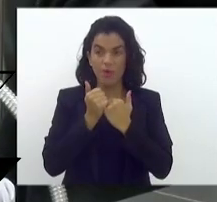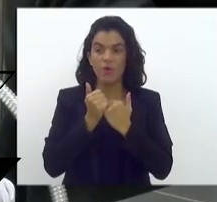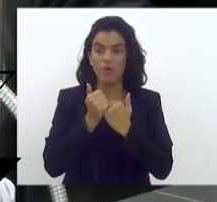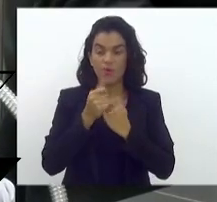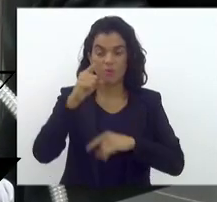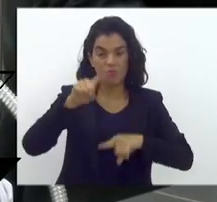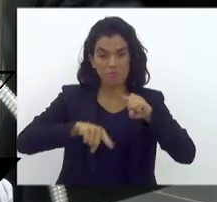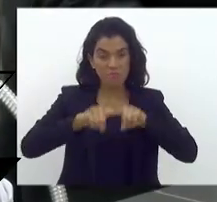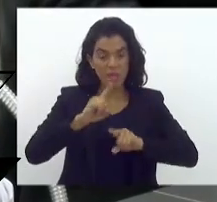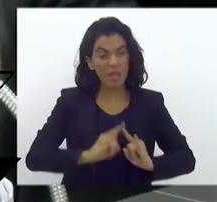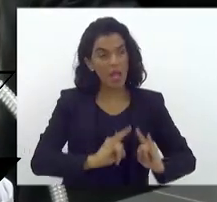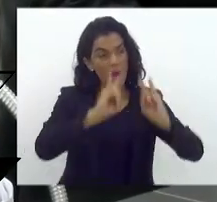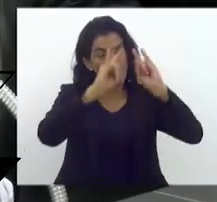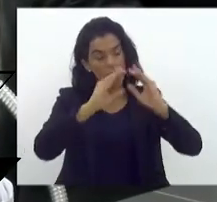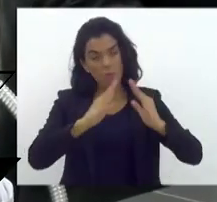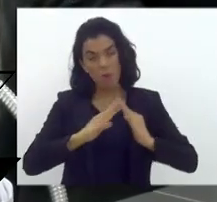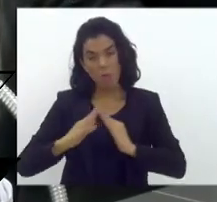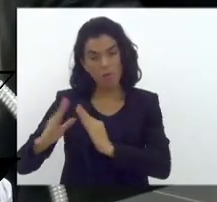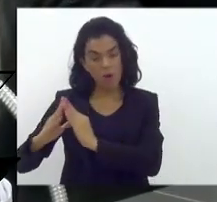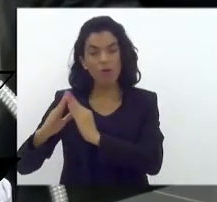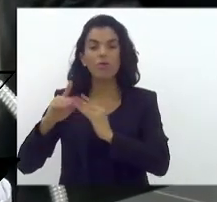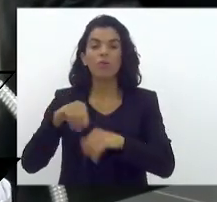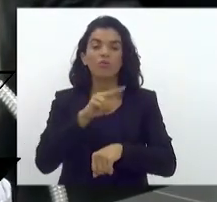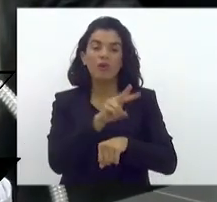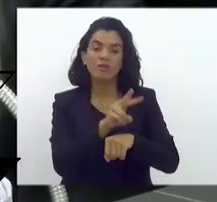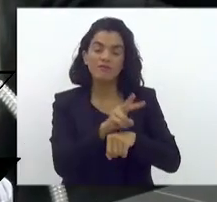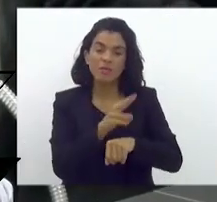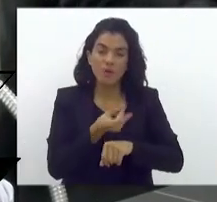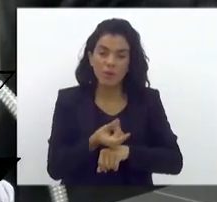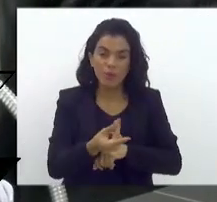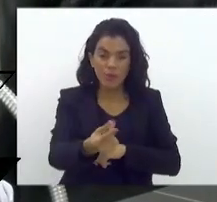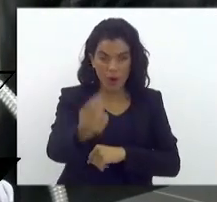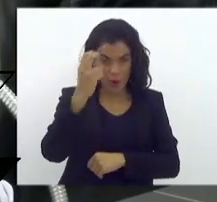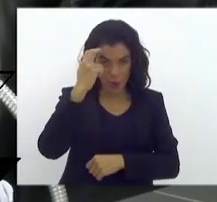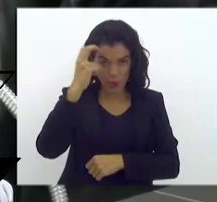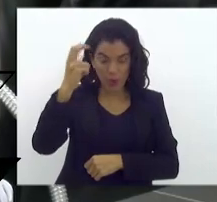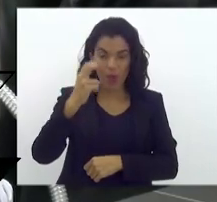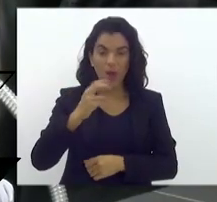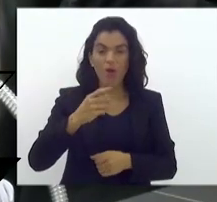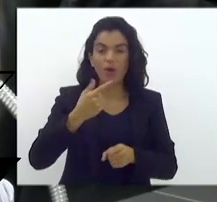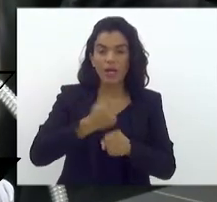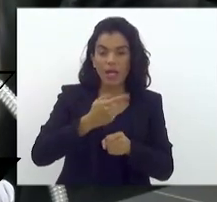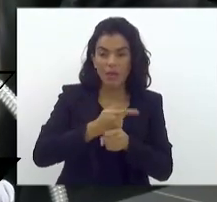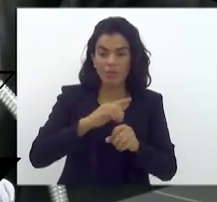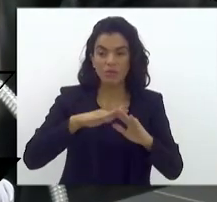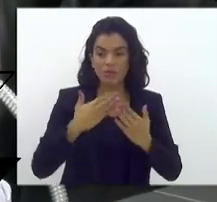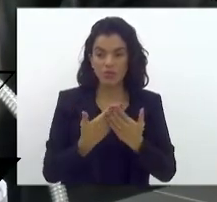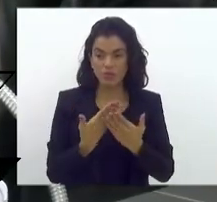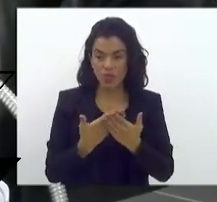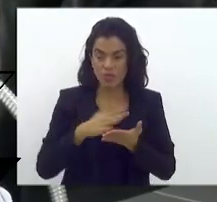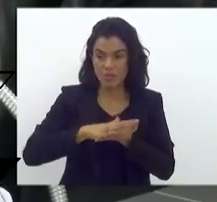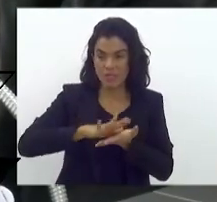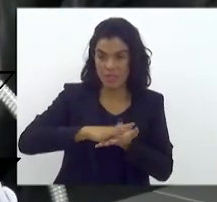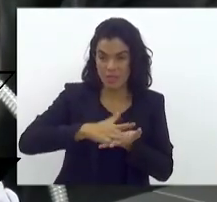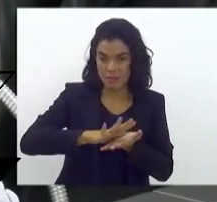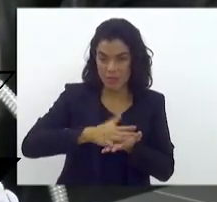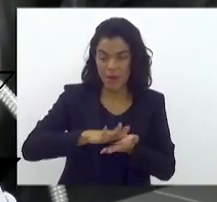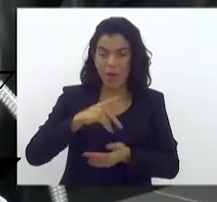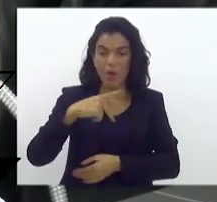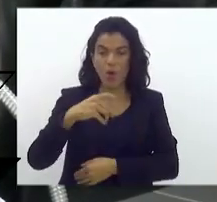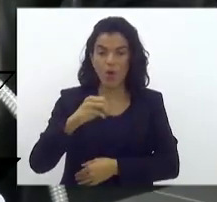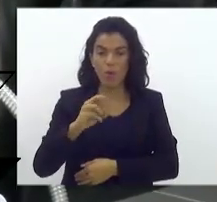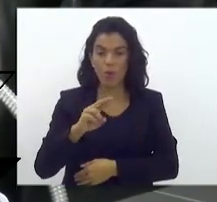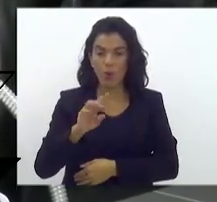Janeiro, para fins de preservação cultural, o Grêmio Recreativo Escola de Samba Unidos do Porto da Pedra e da outras providências.